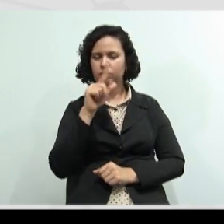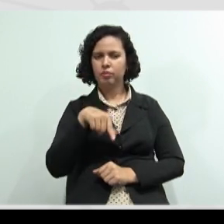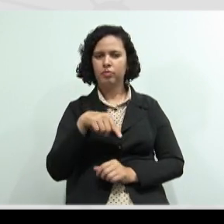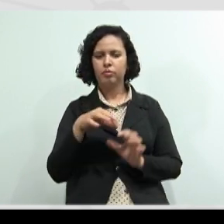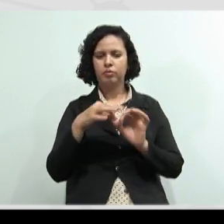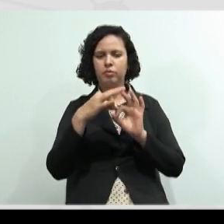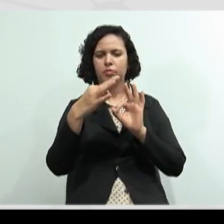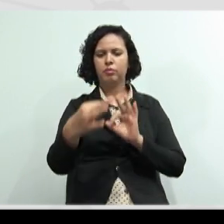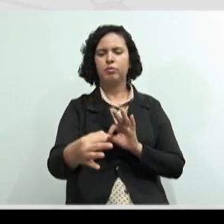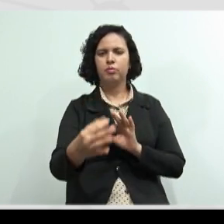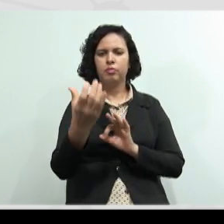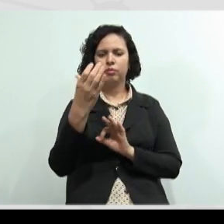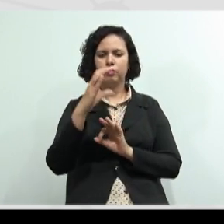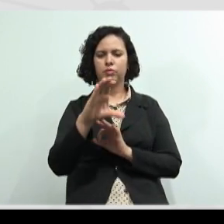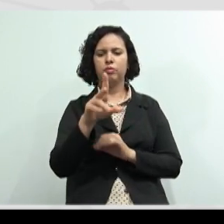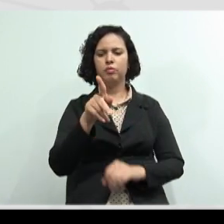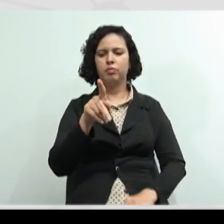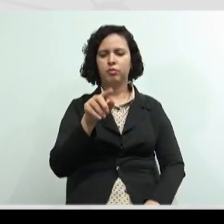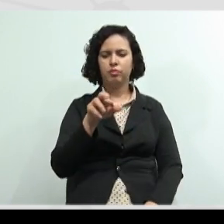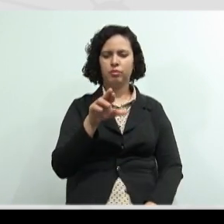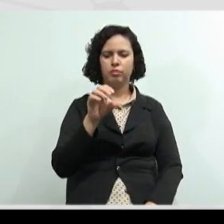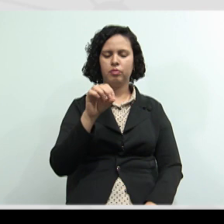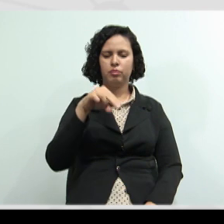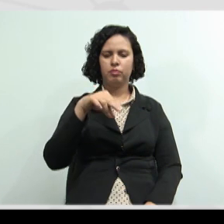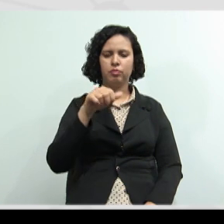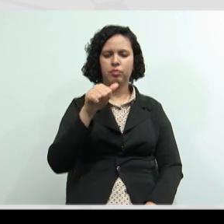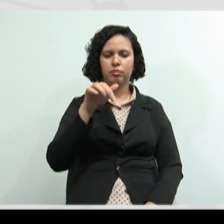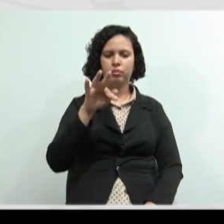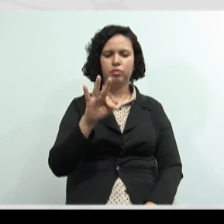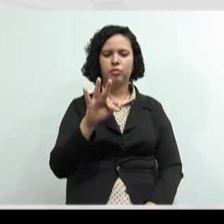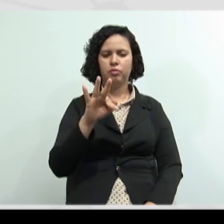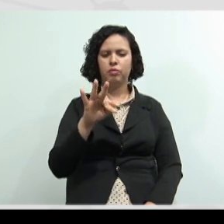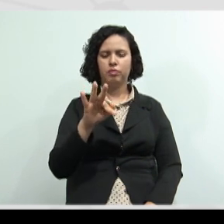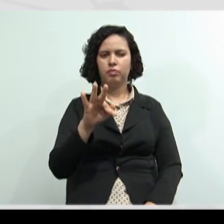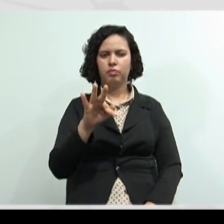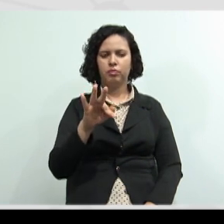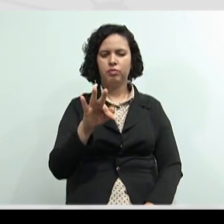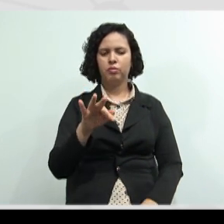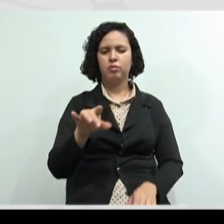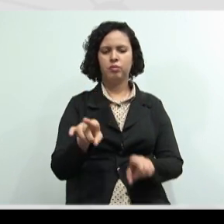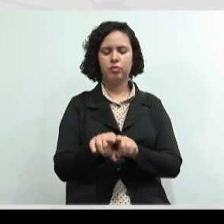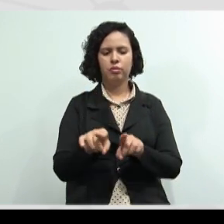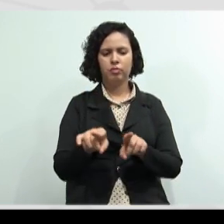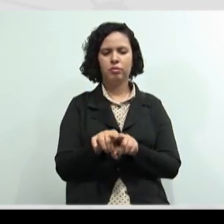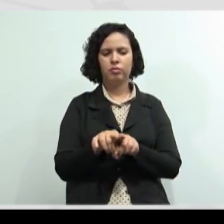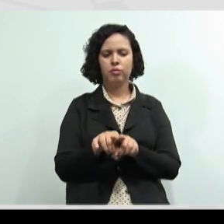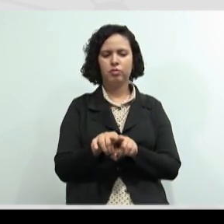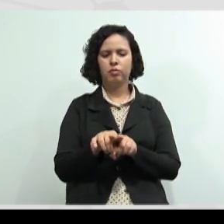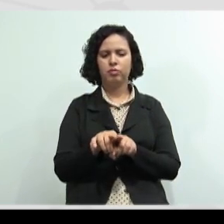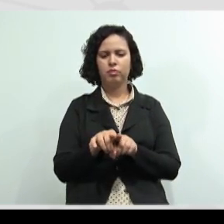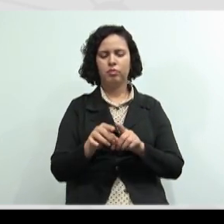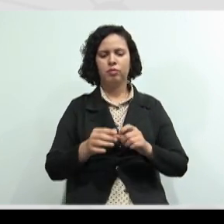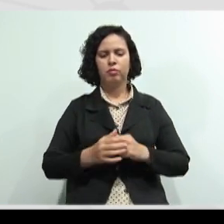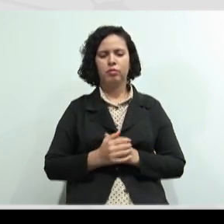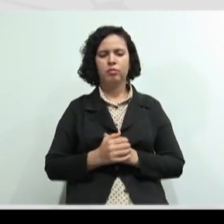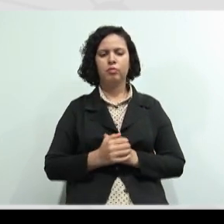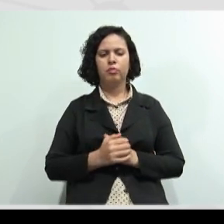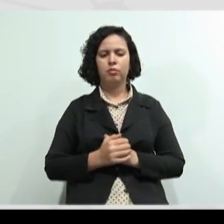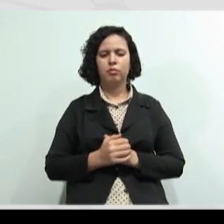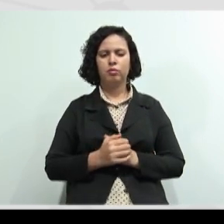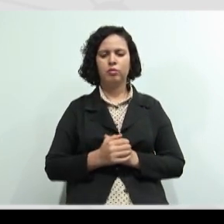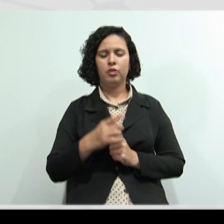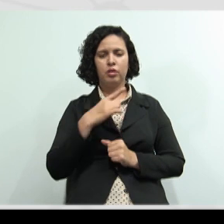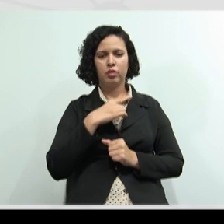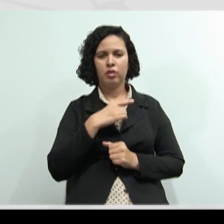do Pronaf, que financia investimentos em infraestrutura produtiva da propriedade familiar. Ele contempla os